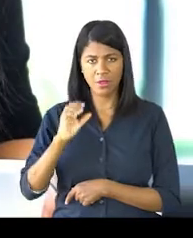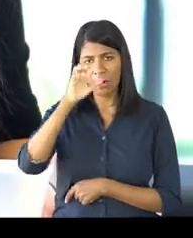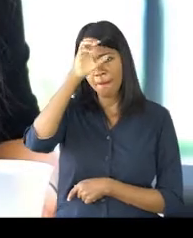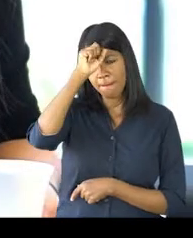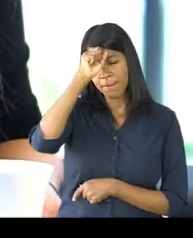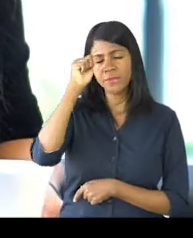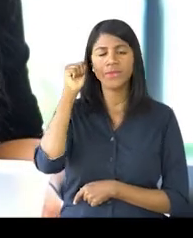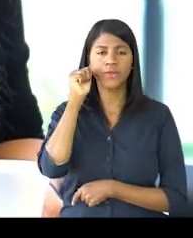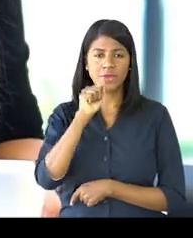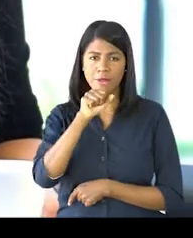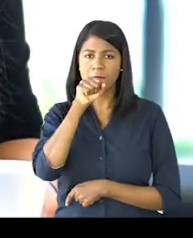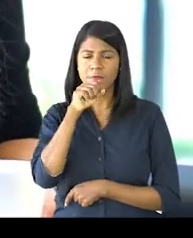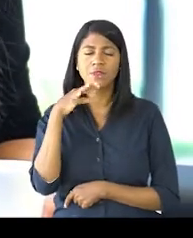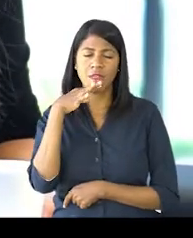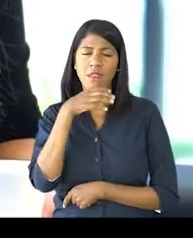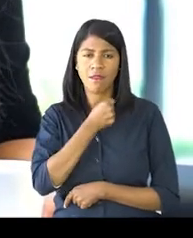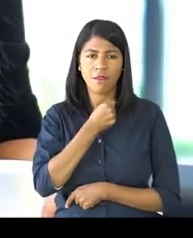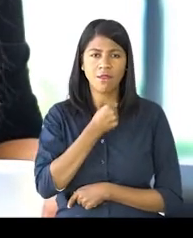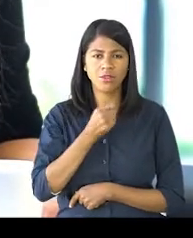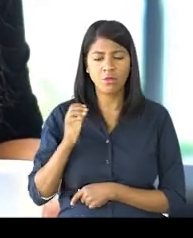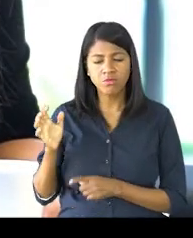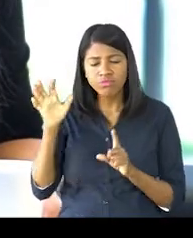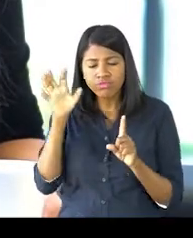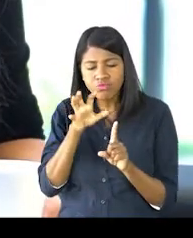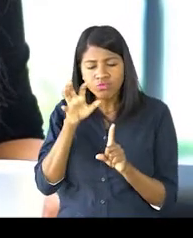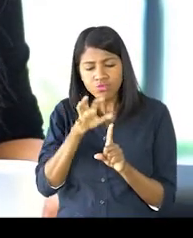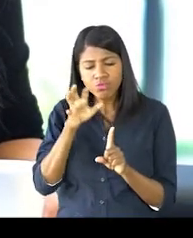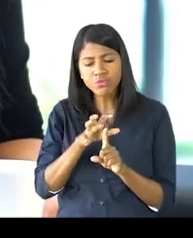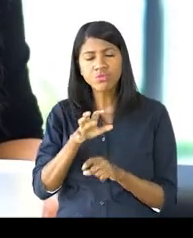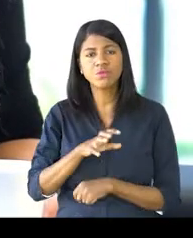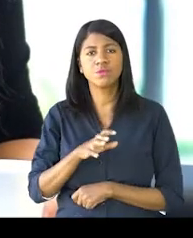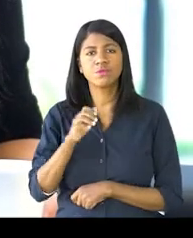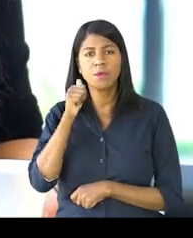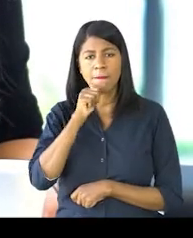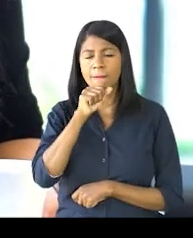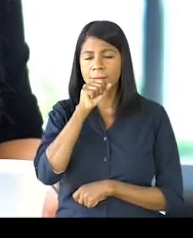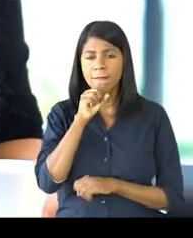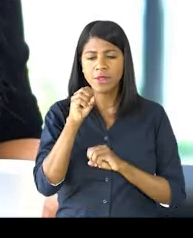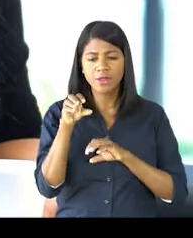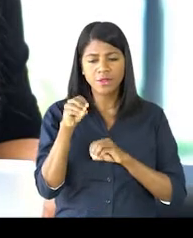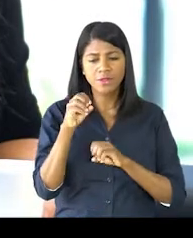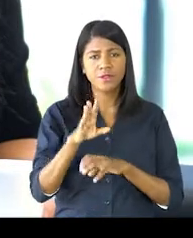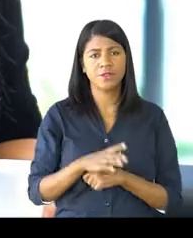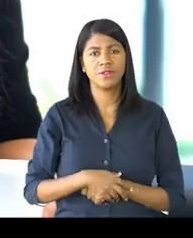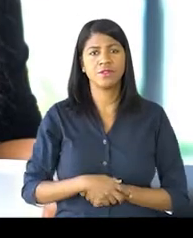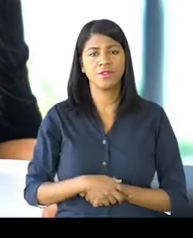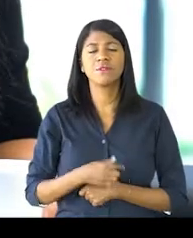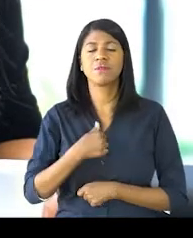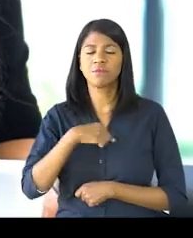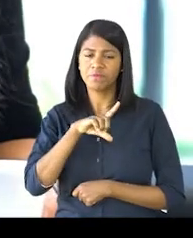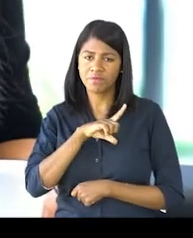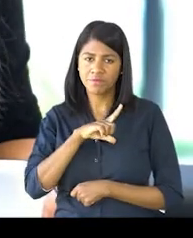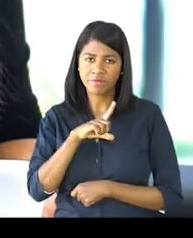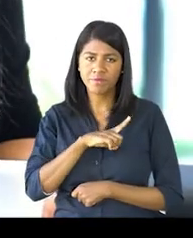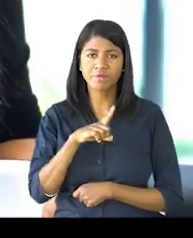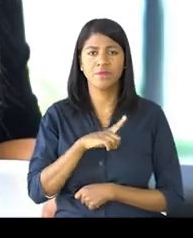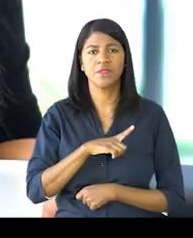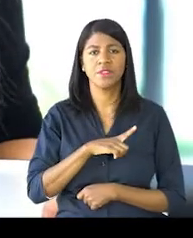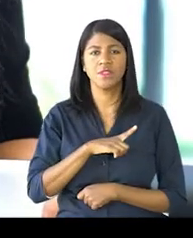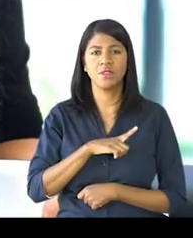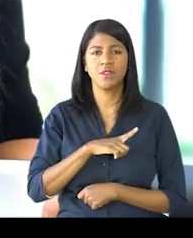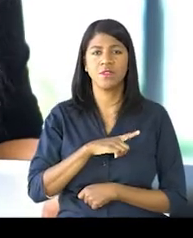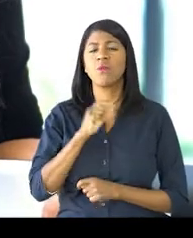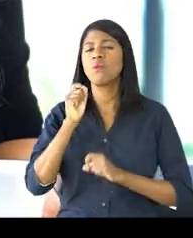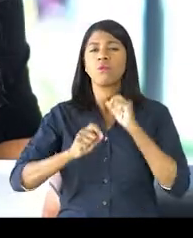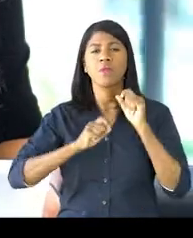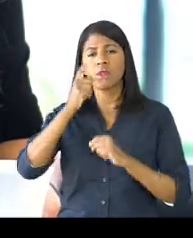tem 10 anos, e aprendi com a minha mãe, e eu acho que o grande ensinamento que ela me passou, que a única